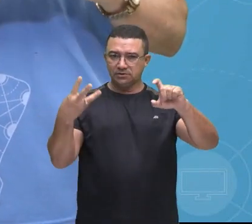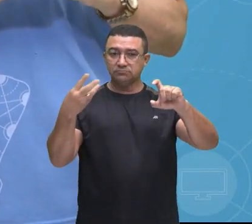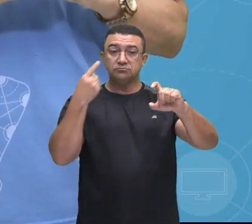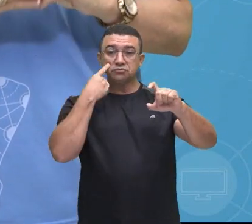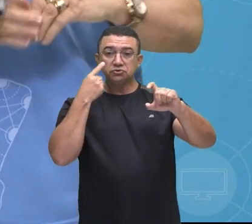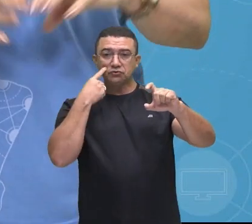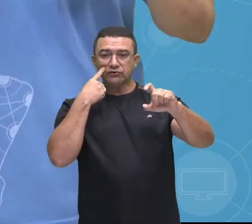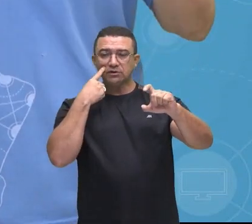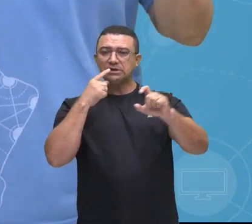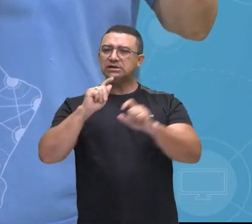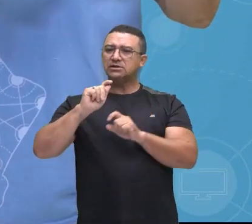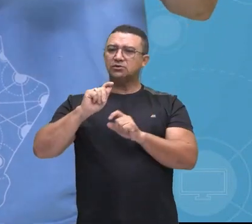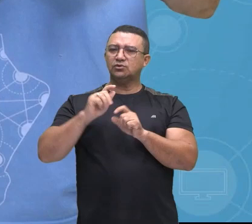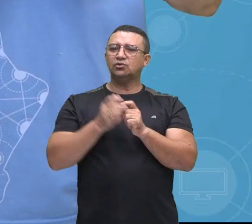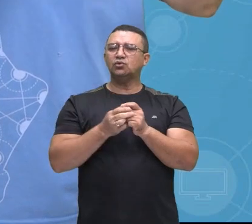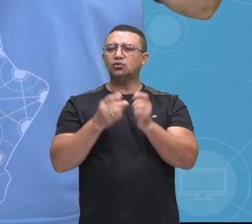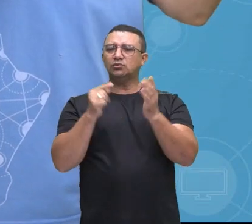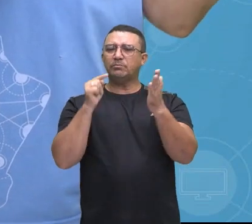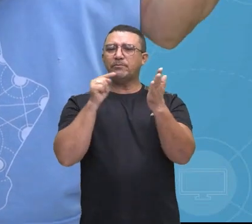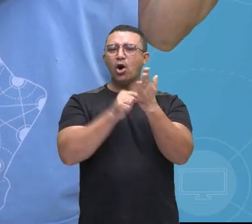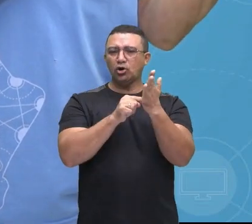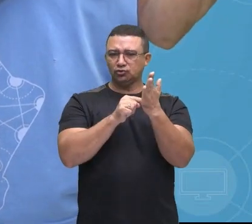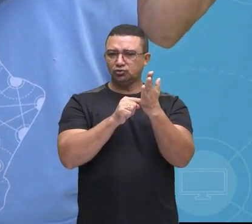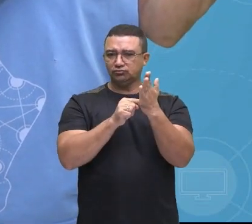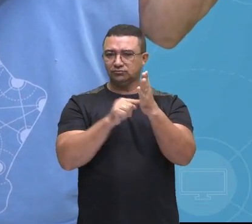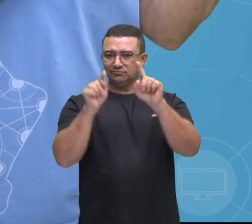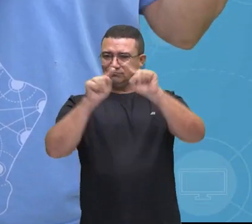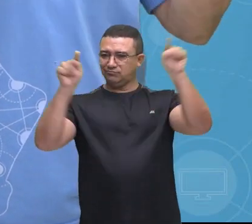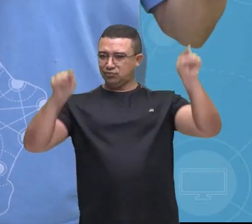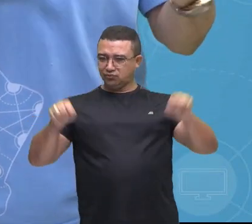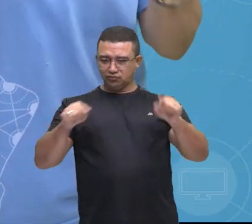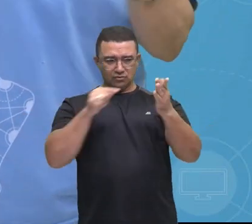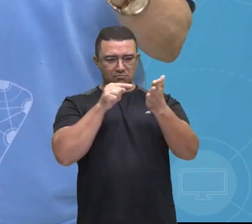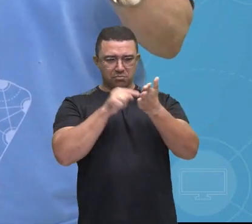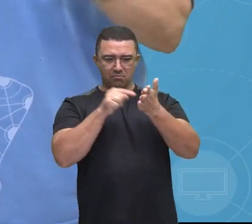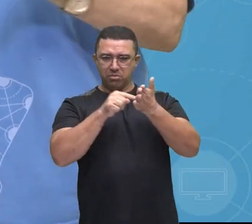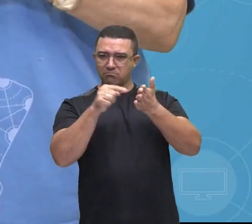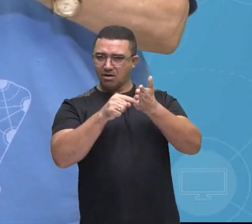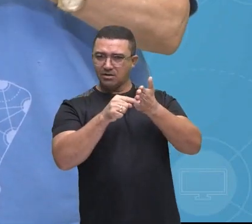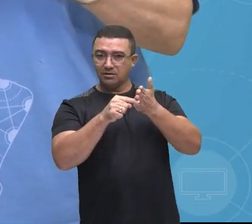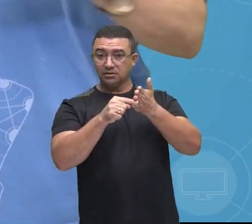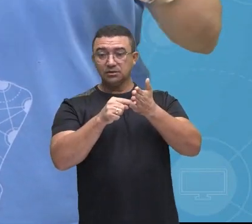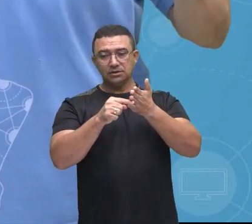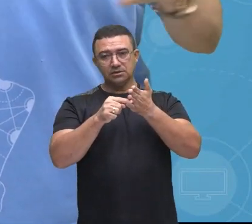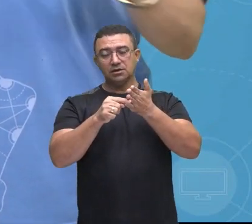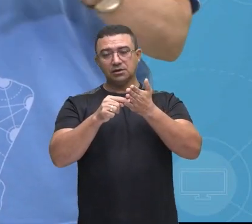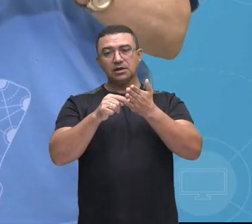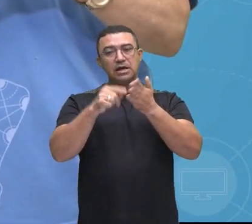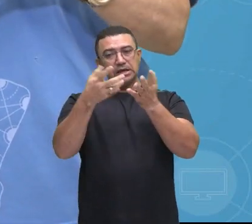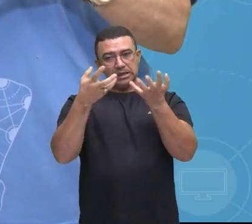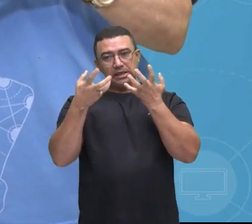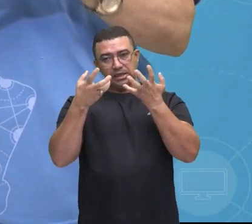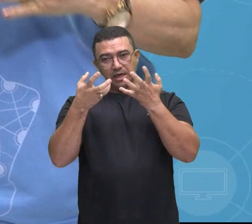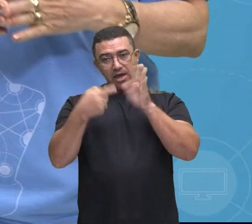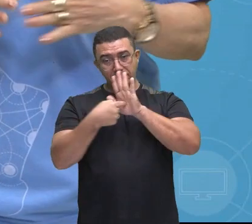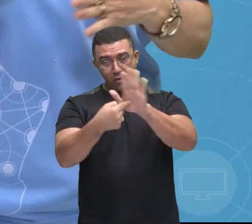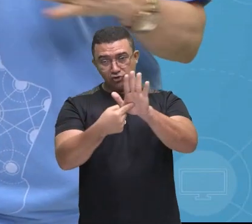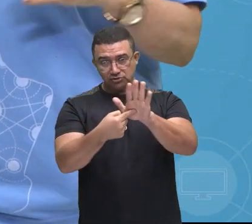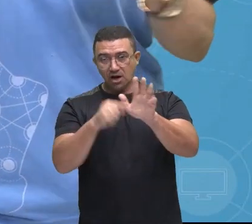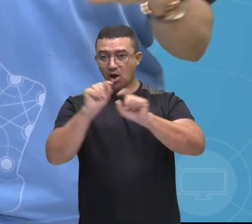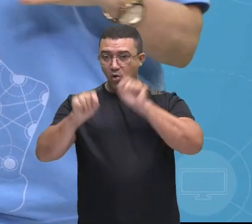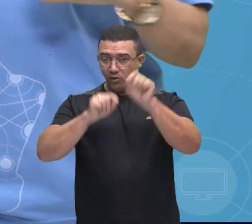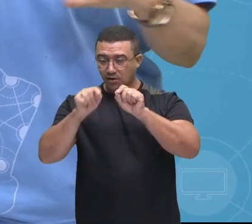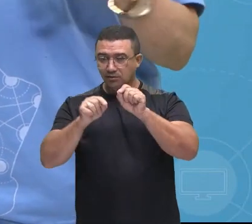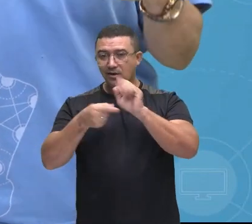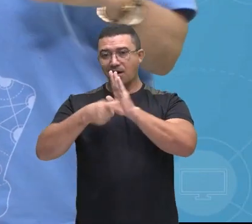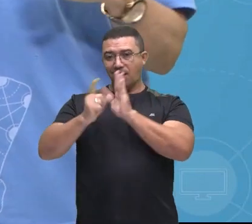de pontuação, não é? Significa que tinha mais textos na frente e que eu estou pontuando, eu estou levando